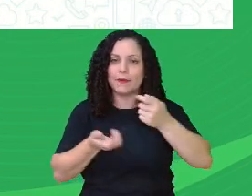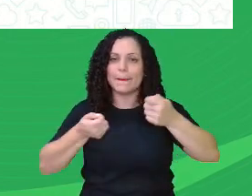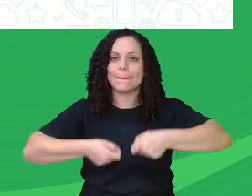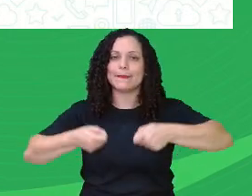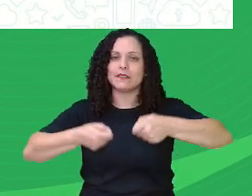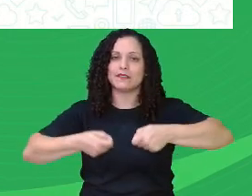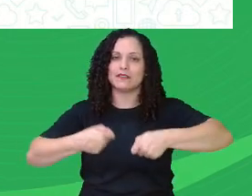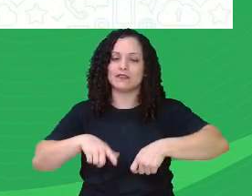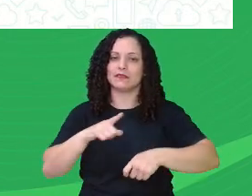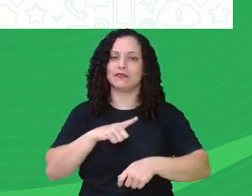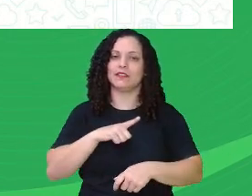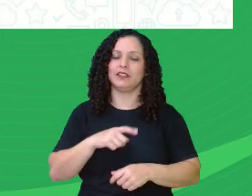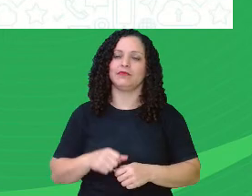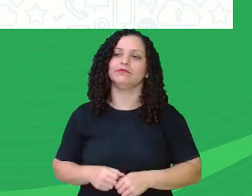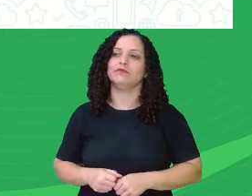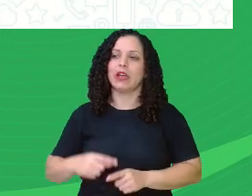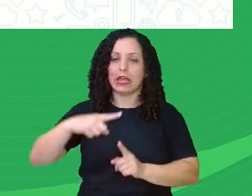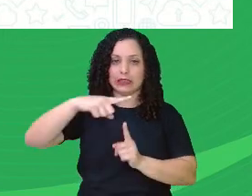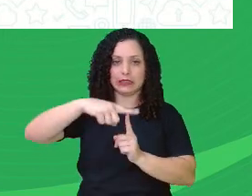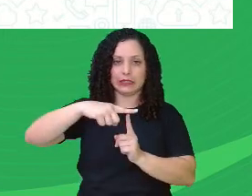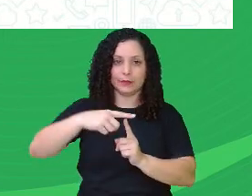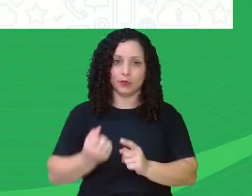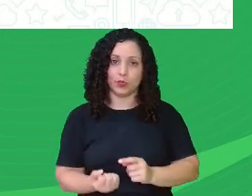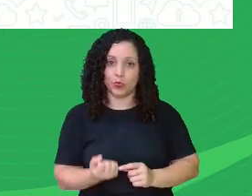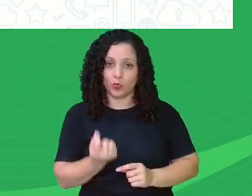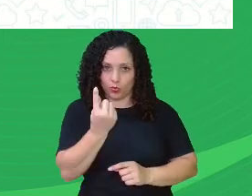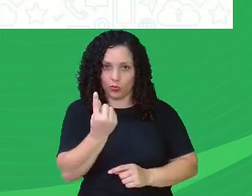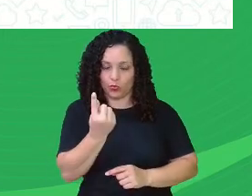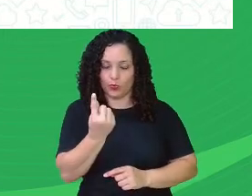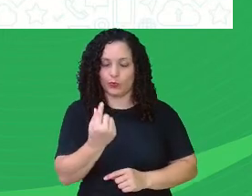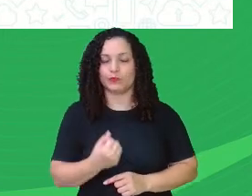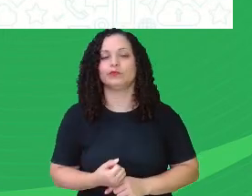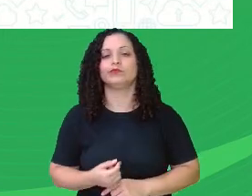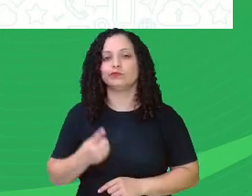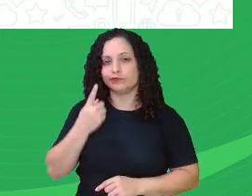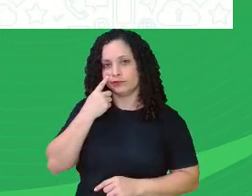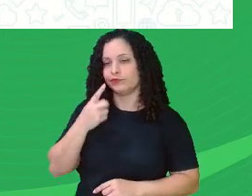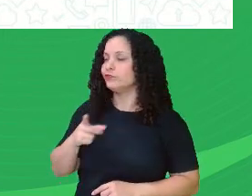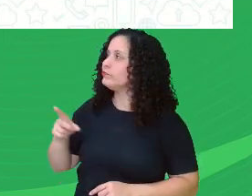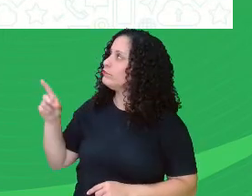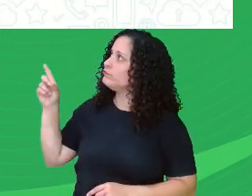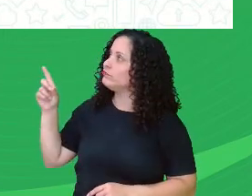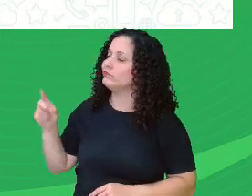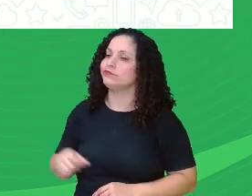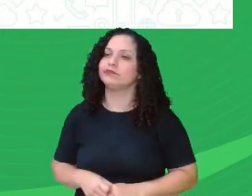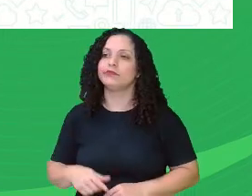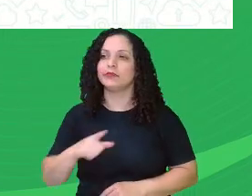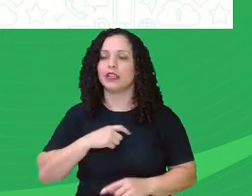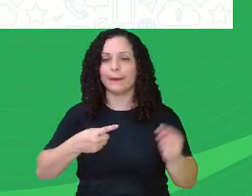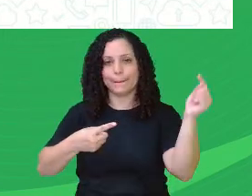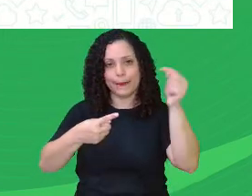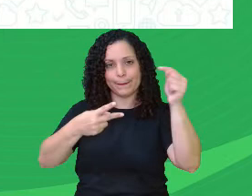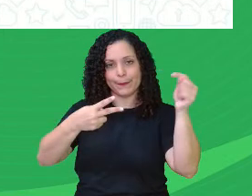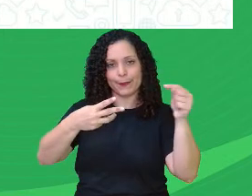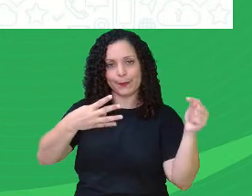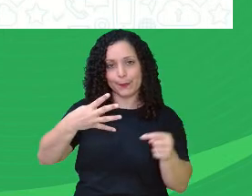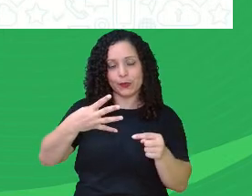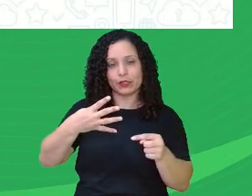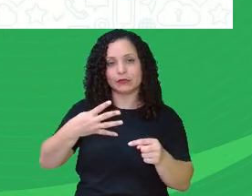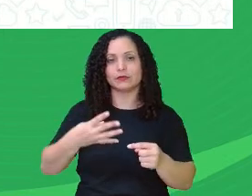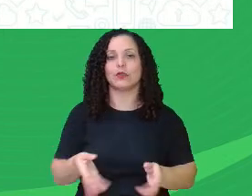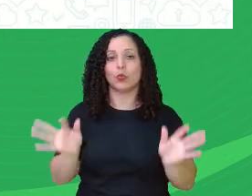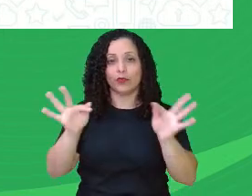1. A tipo 1 eu vou fazer o volume dela. A tipo 2 eu vou fazer o volume dela. E depois a gente vai fazer a divisão de um pela outra. Quando eu